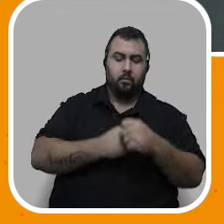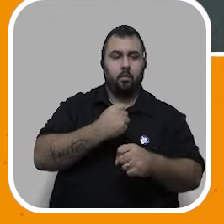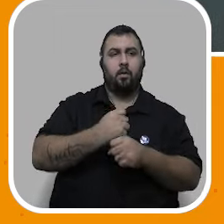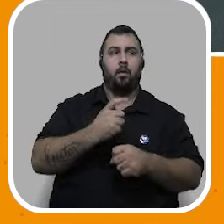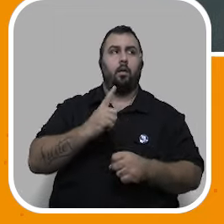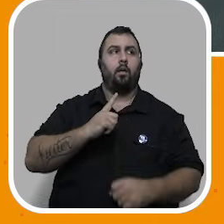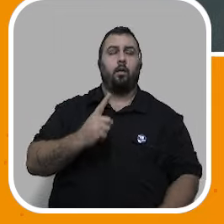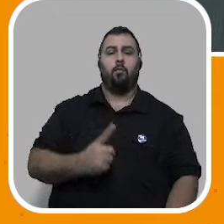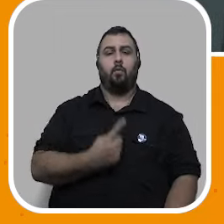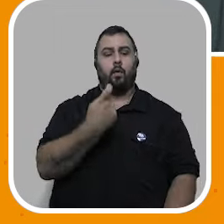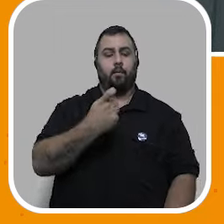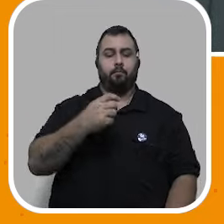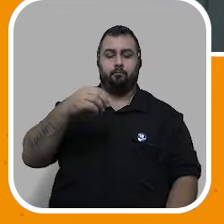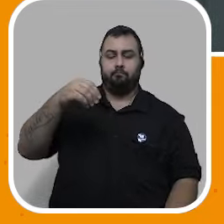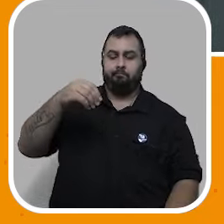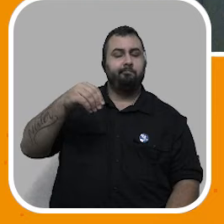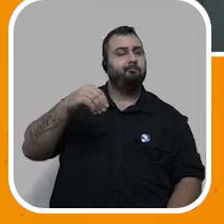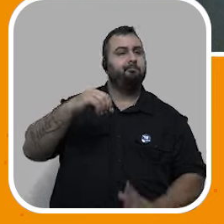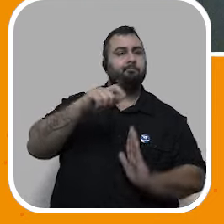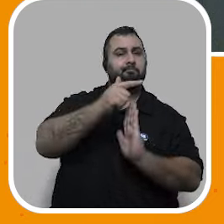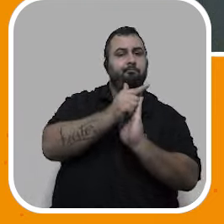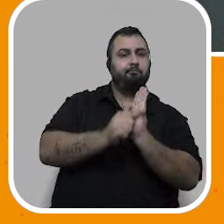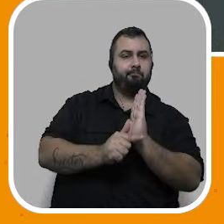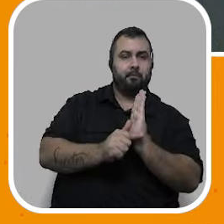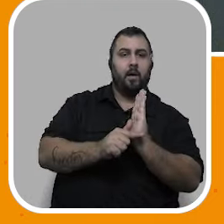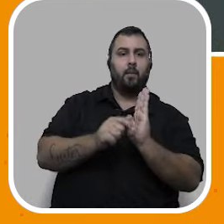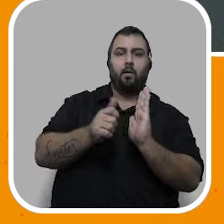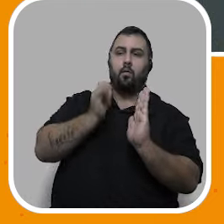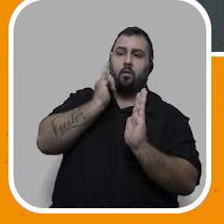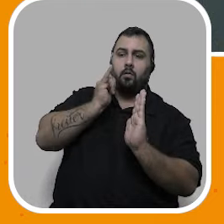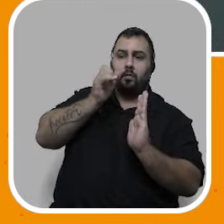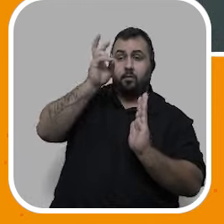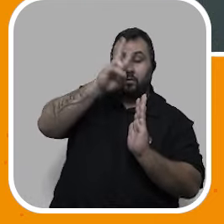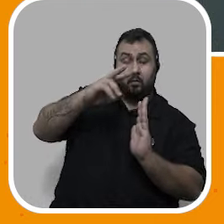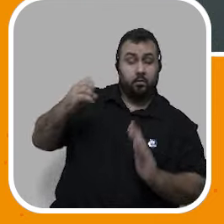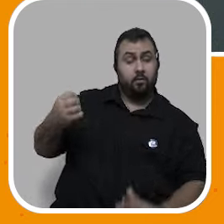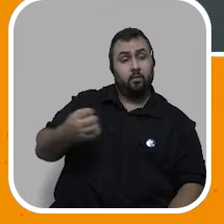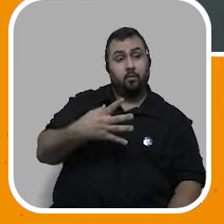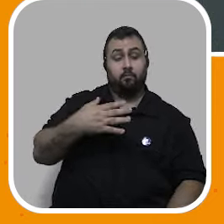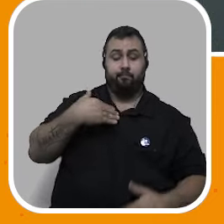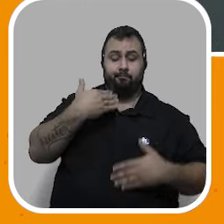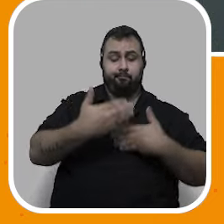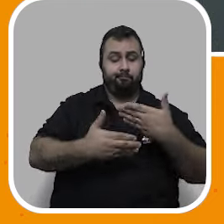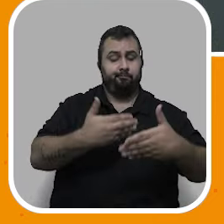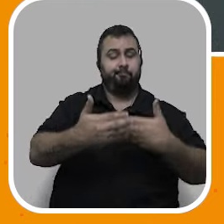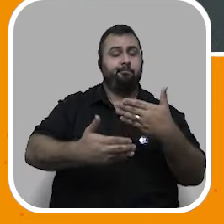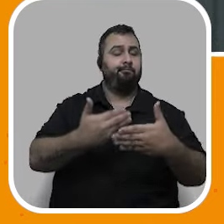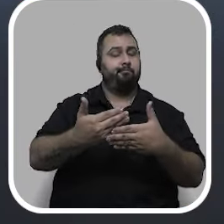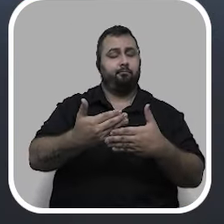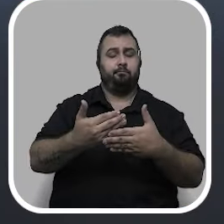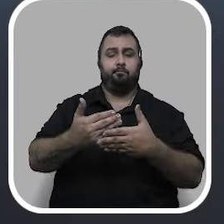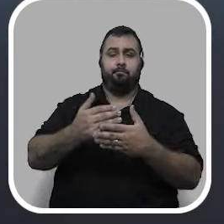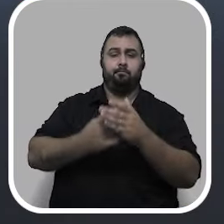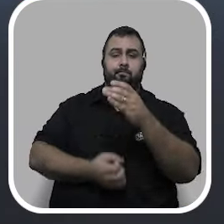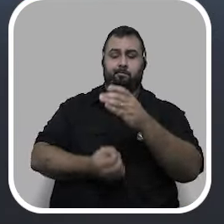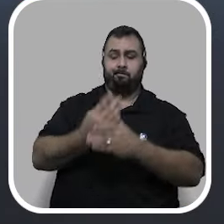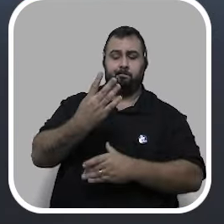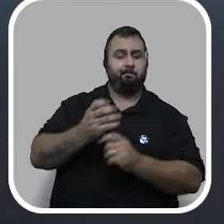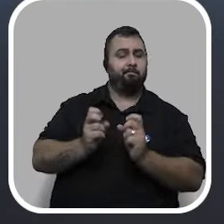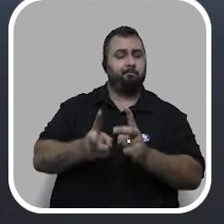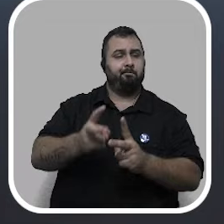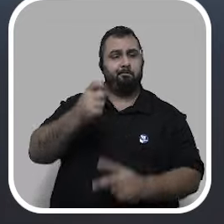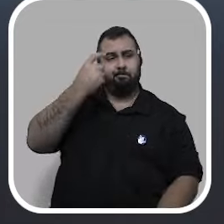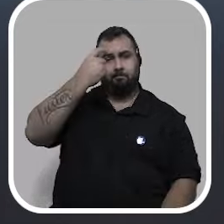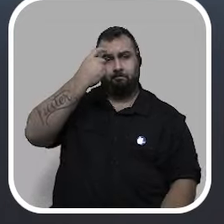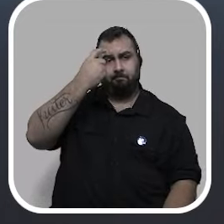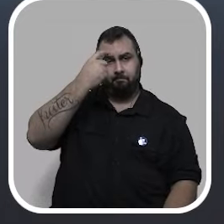página em branco para contar uma nova história e eh o processo meu de criação eu sempre penso